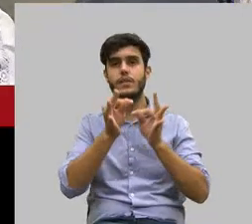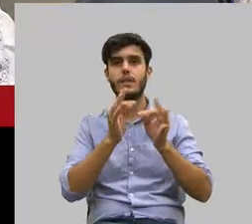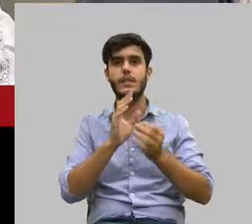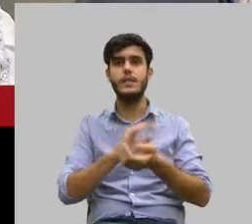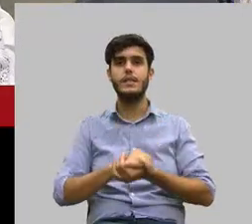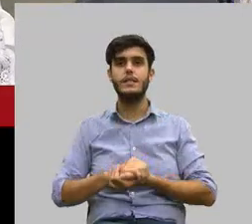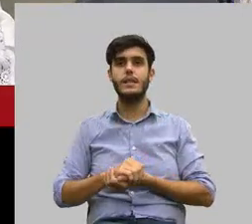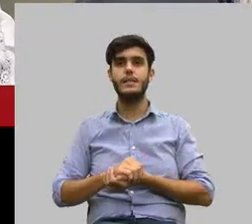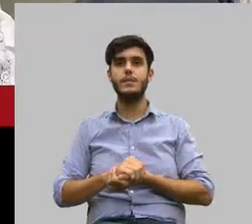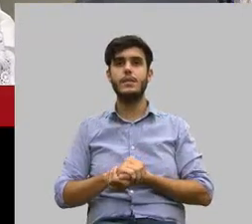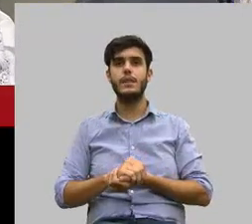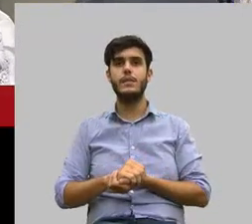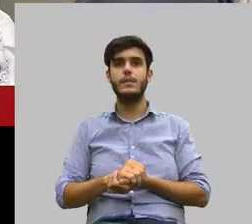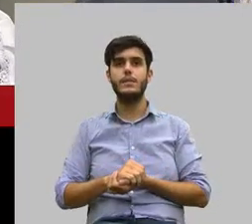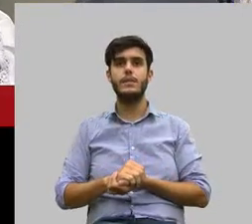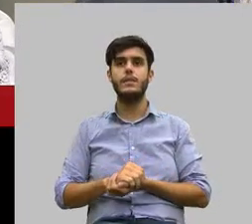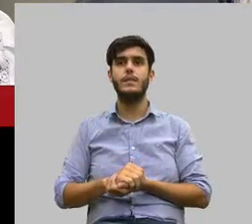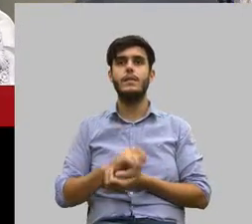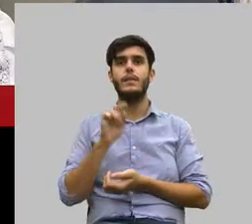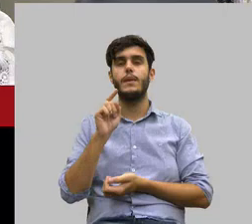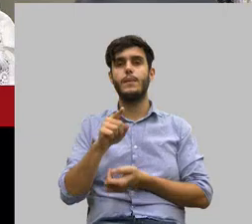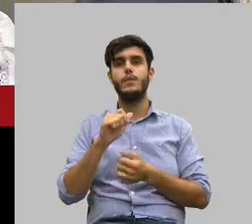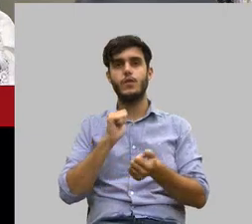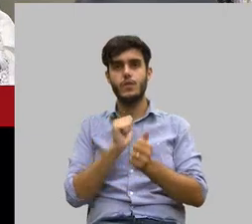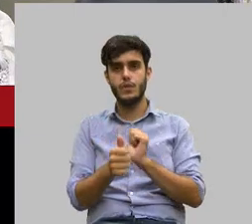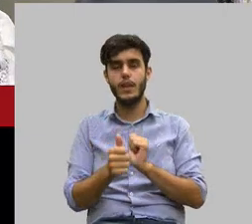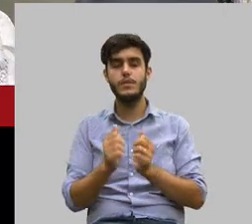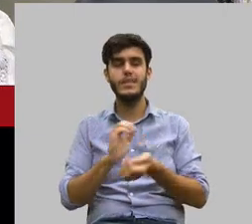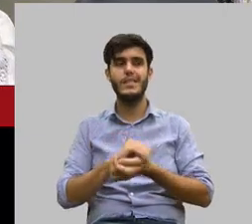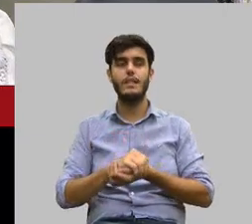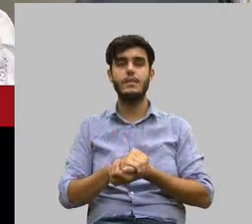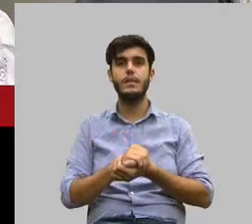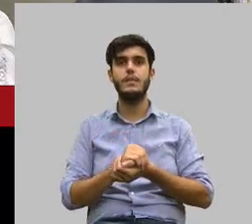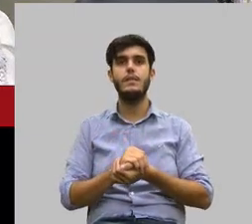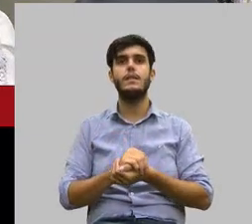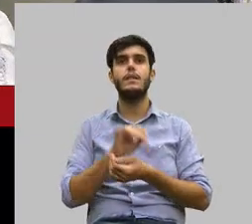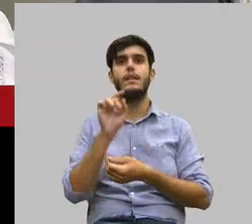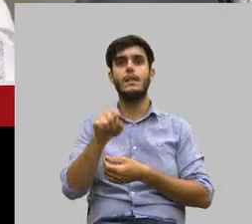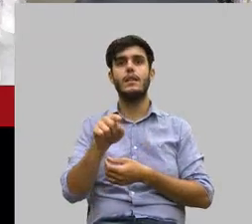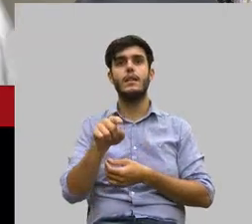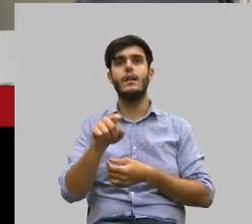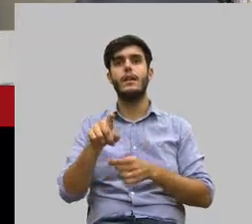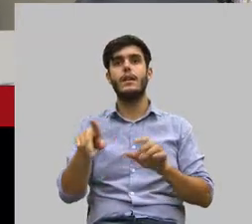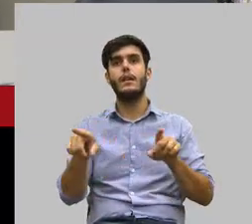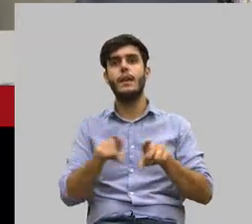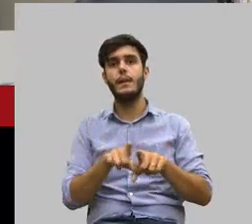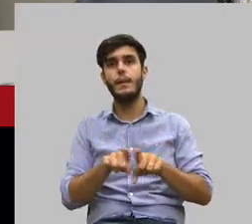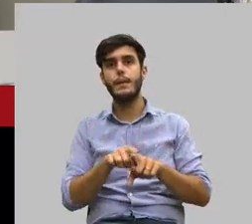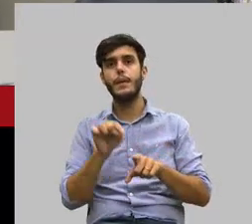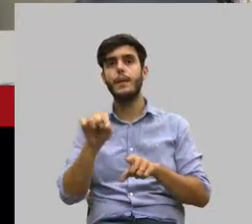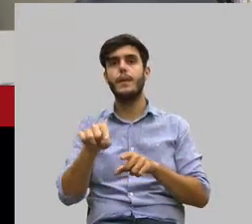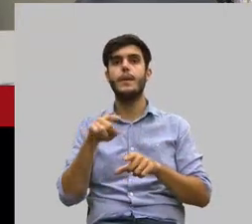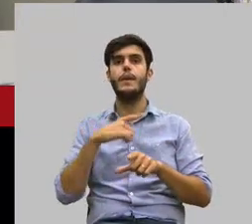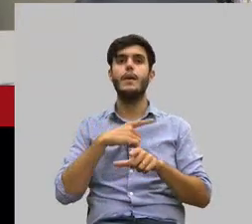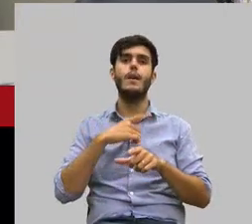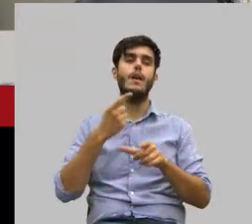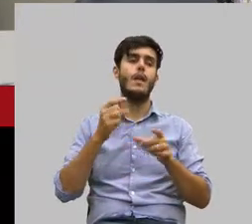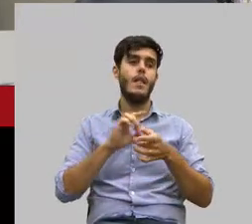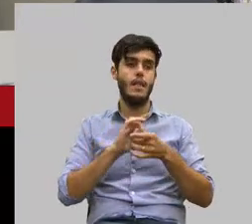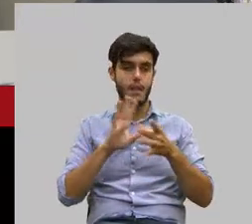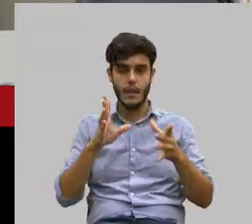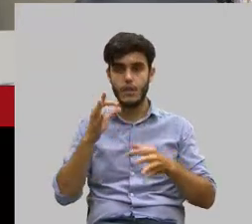polícia civil e os órgãos que eh tratam de tanto de inteligência financeira né evidentemente com as devidas autorizações